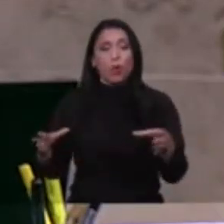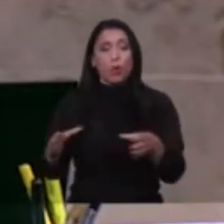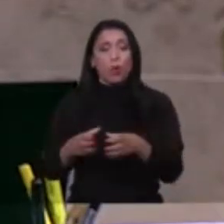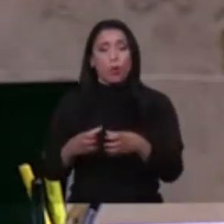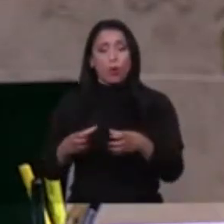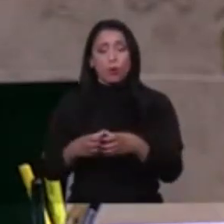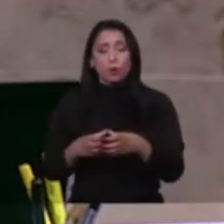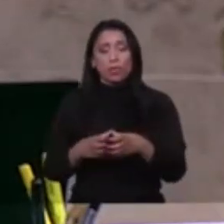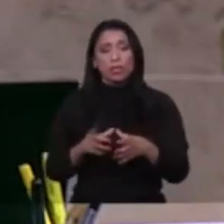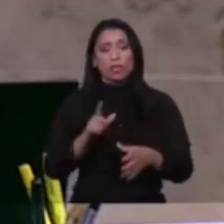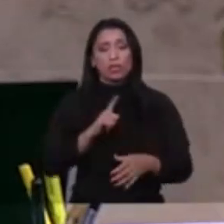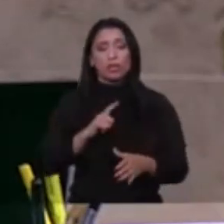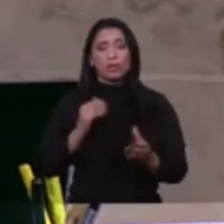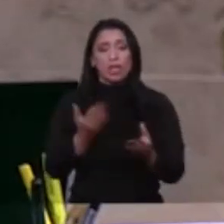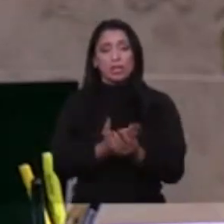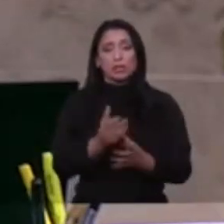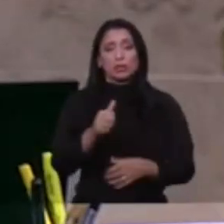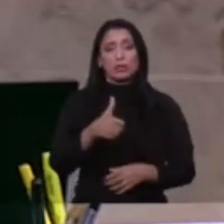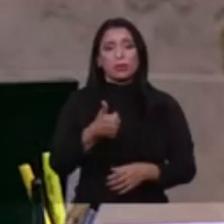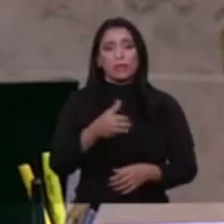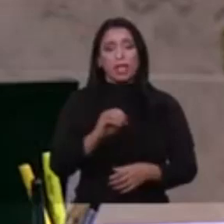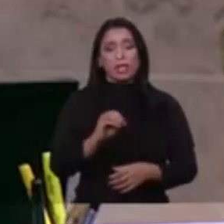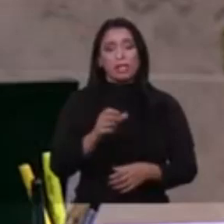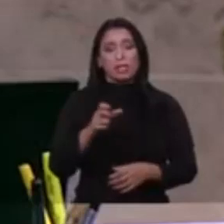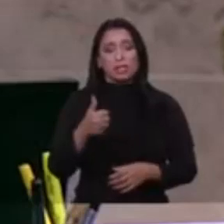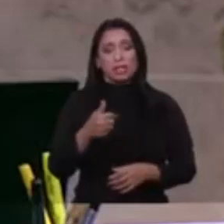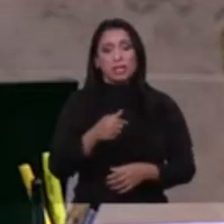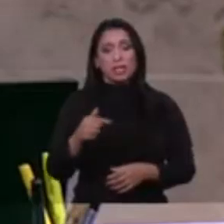da ação civil pública número